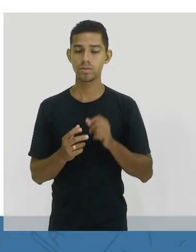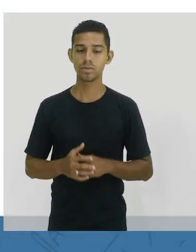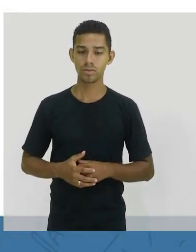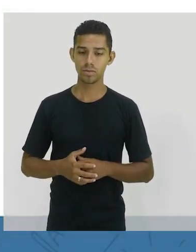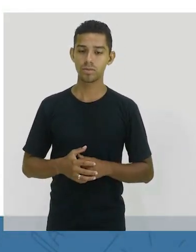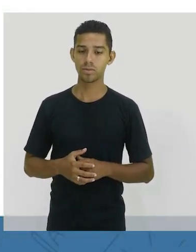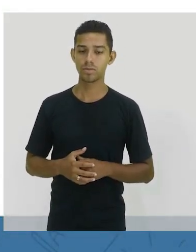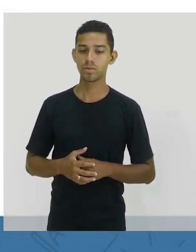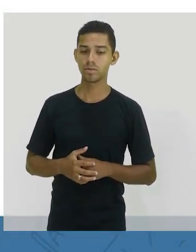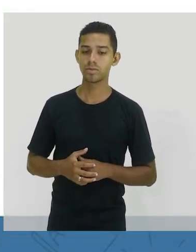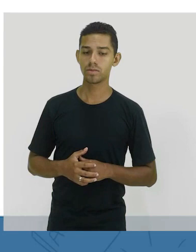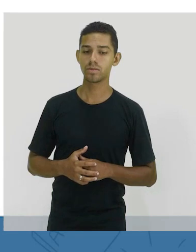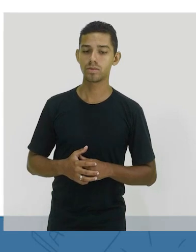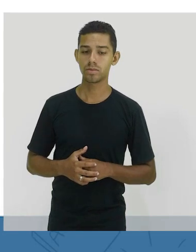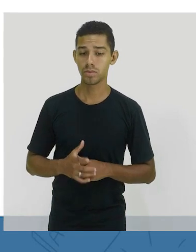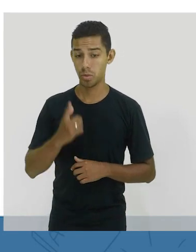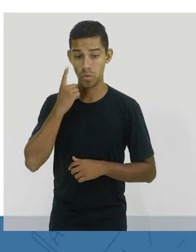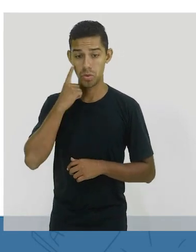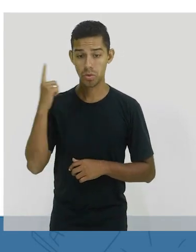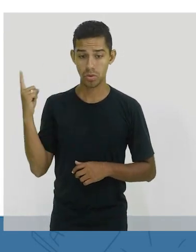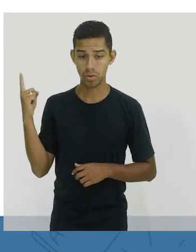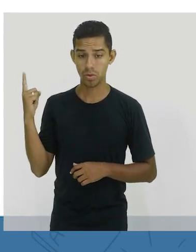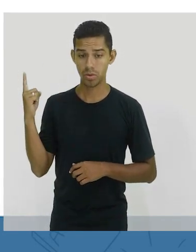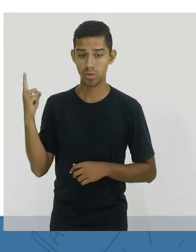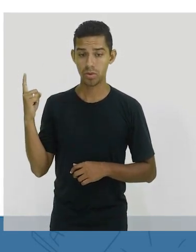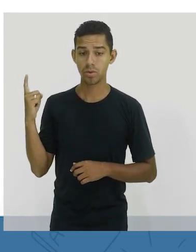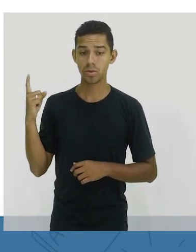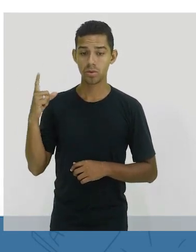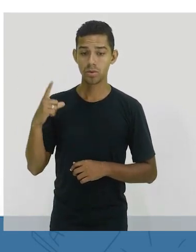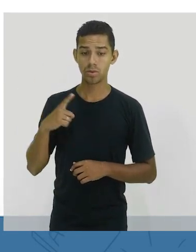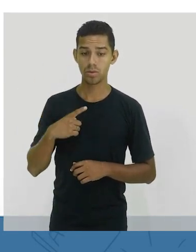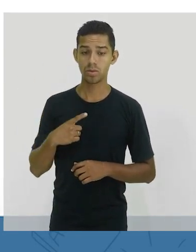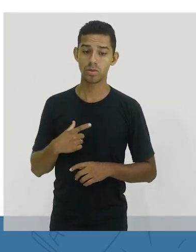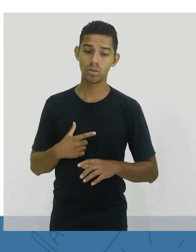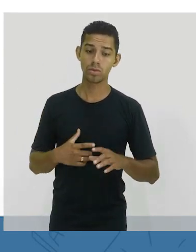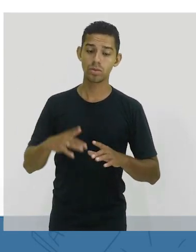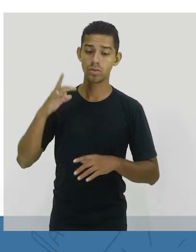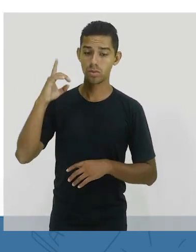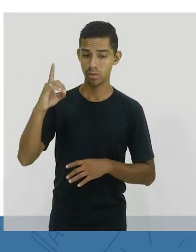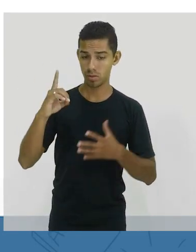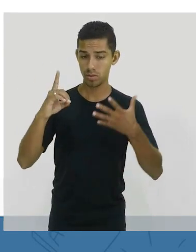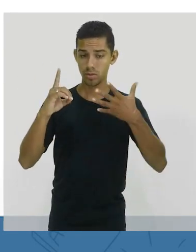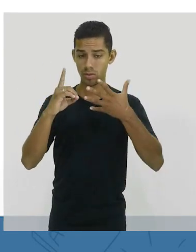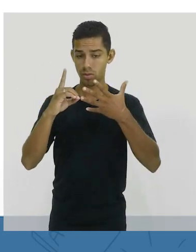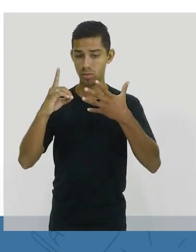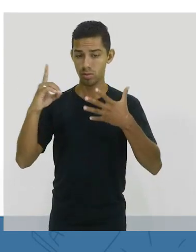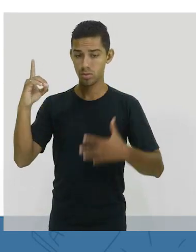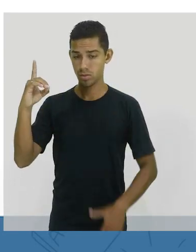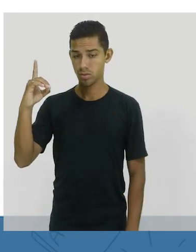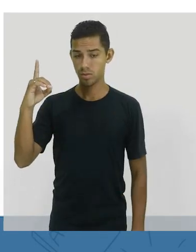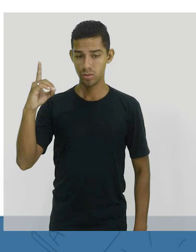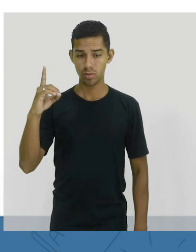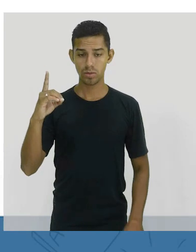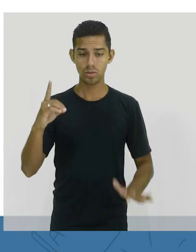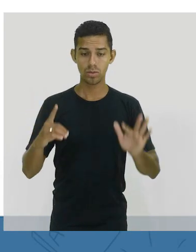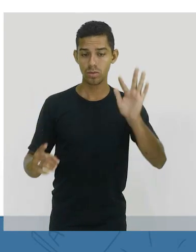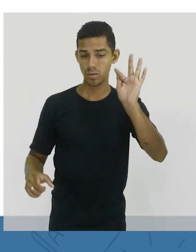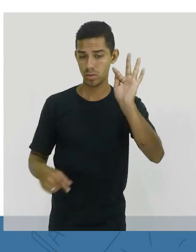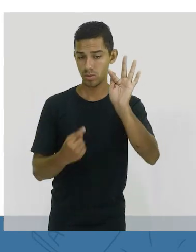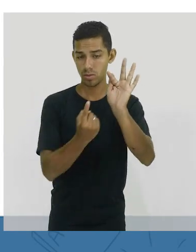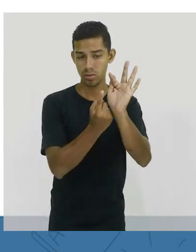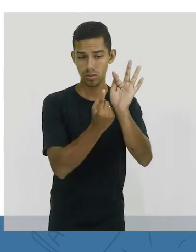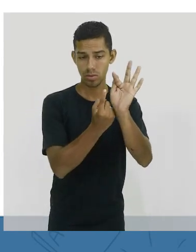Então na alternativa nós temos o seguinte, ó, frequência 1 é menor do que a frequência 2 e